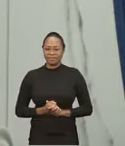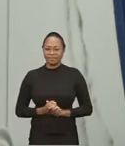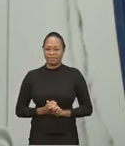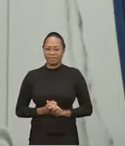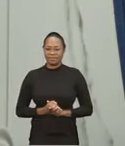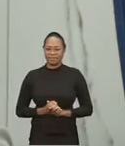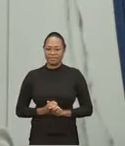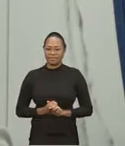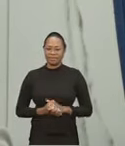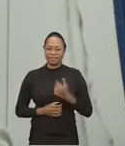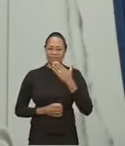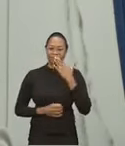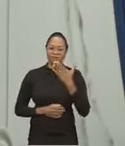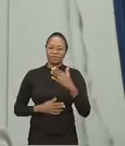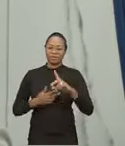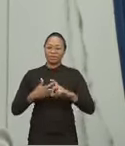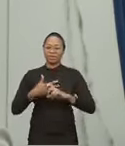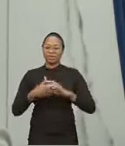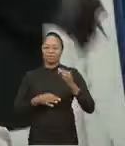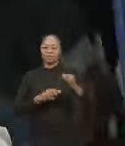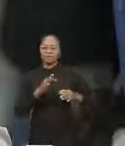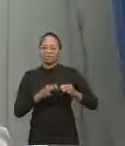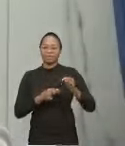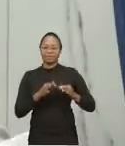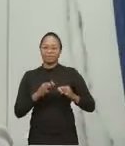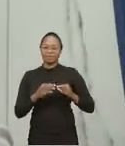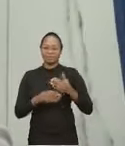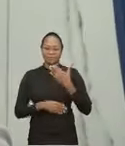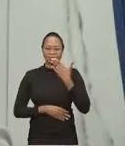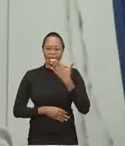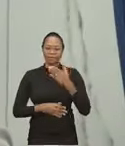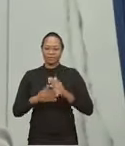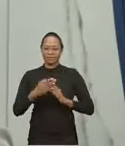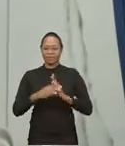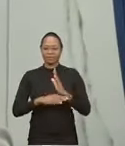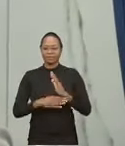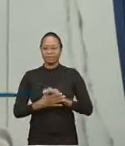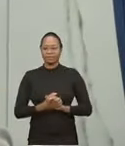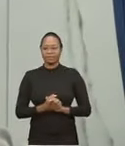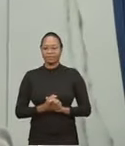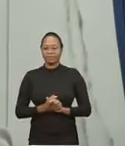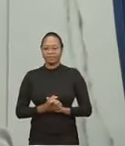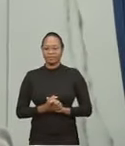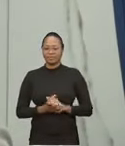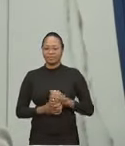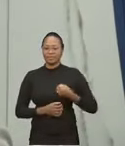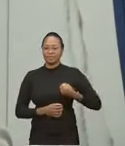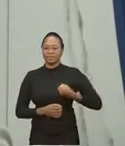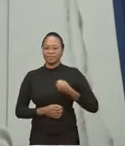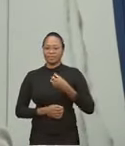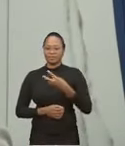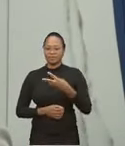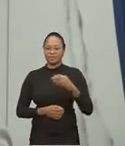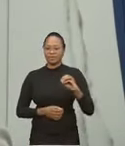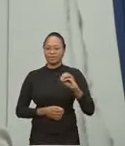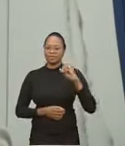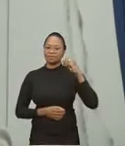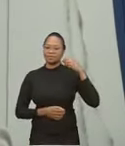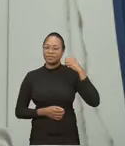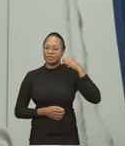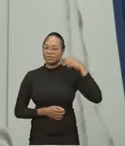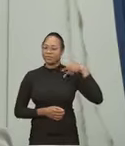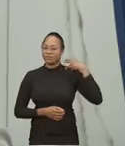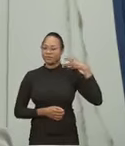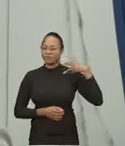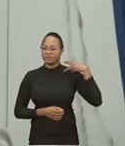das comissões de Constituição e Justiça, opinando pela aprovação. Projeto de resolução de número 030, de autoria do vereador Jamelão, Cidadania,